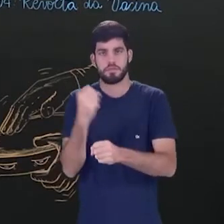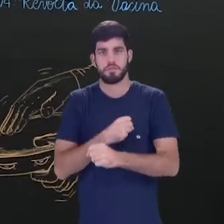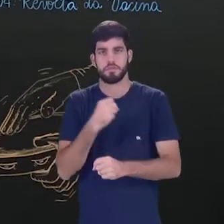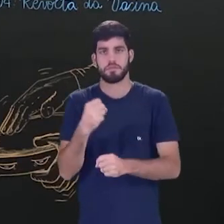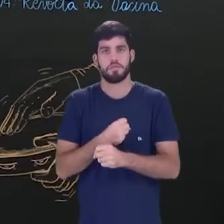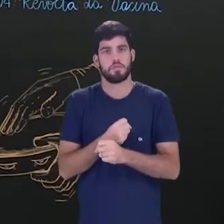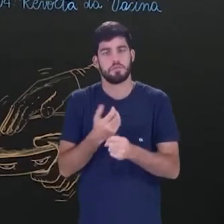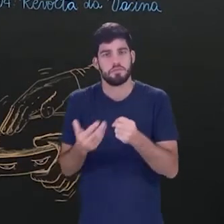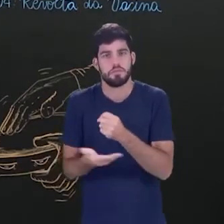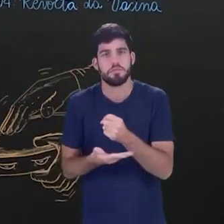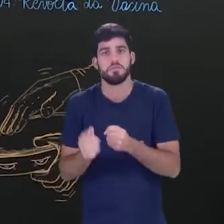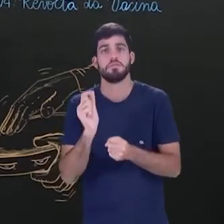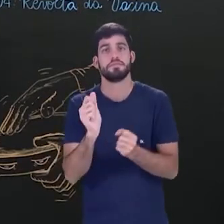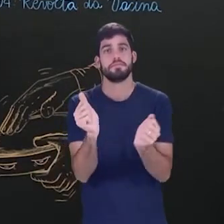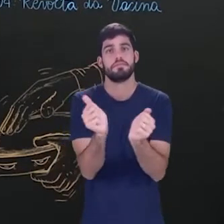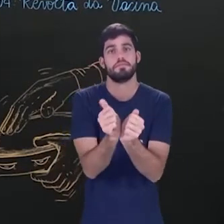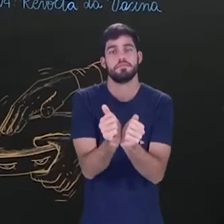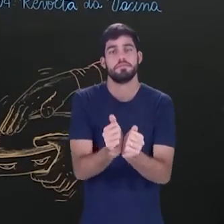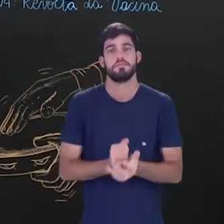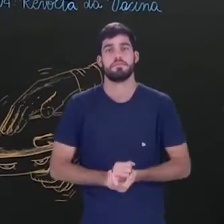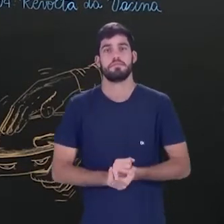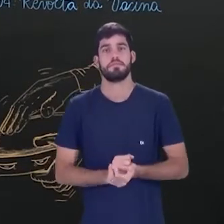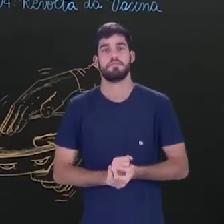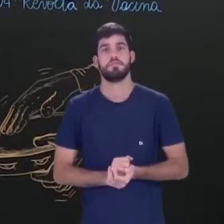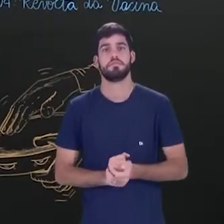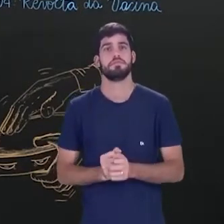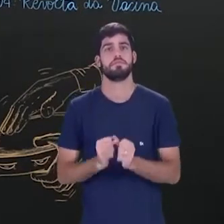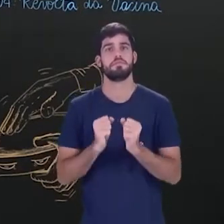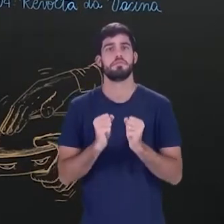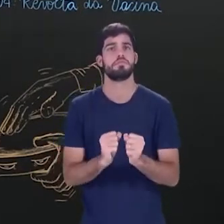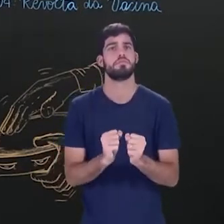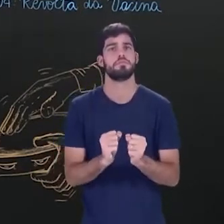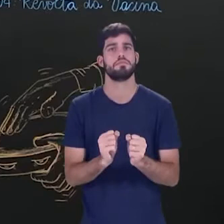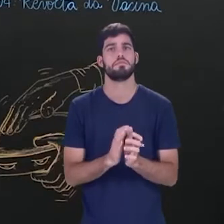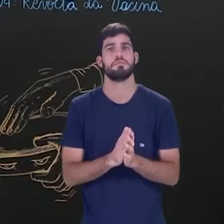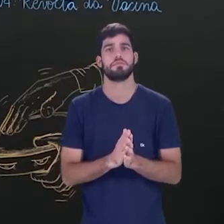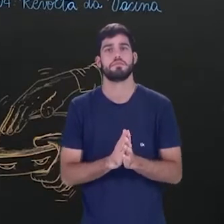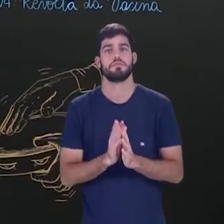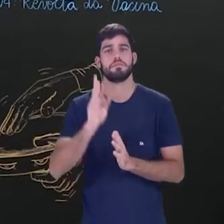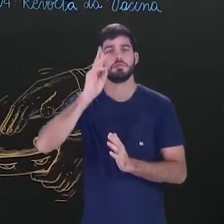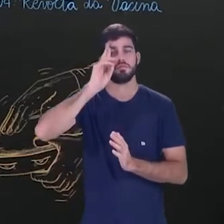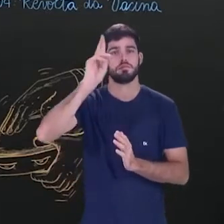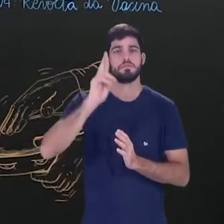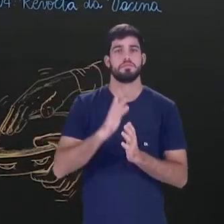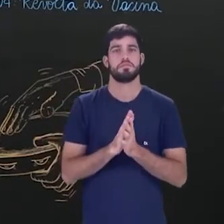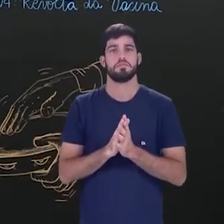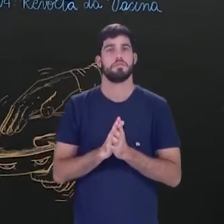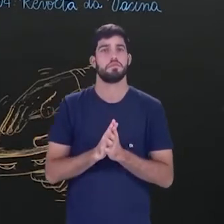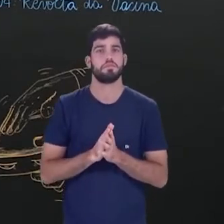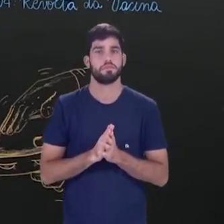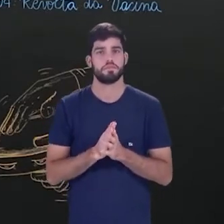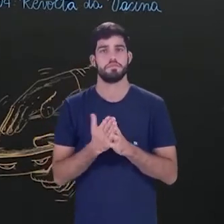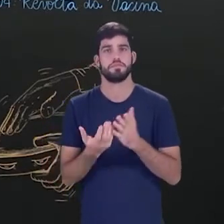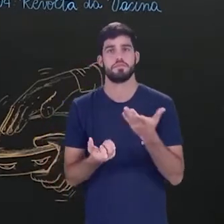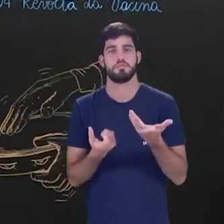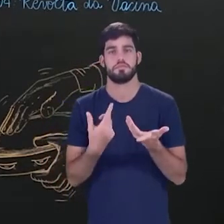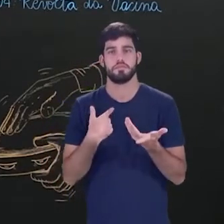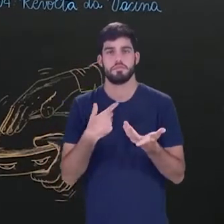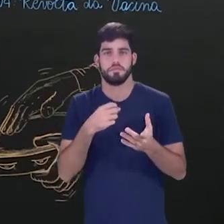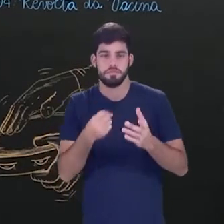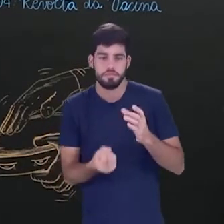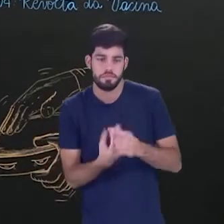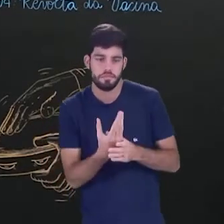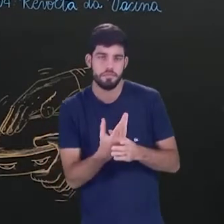base na escravidão, né? A classe poderosa do Império era de senhores que produziam café com mão de